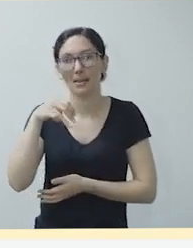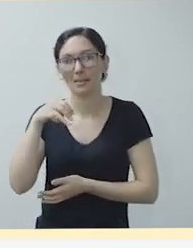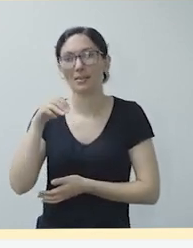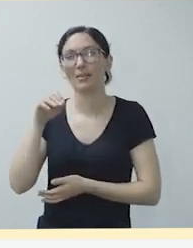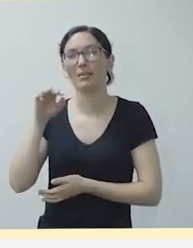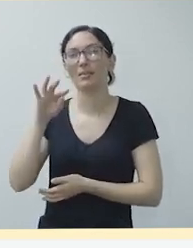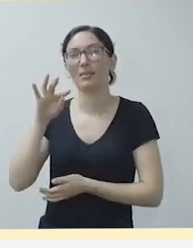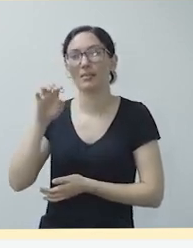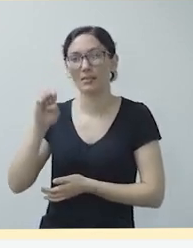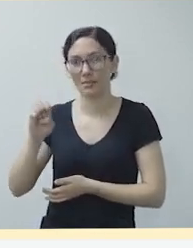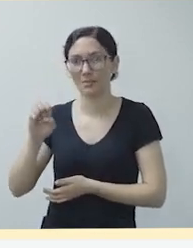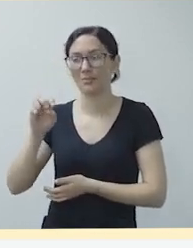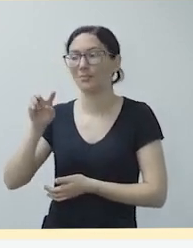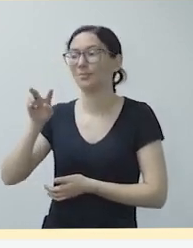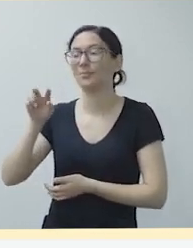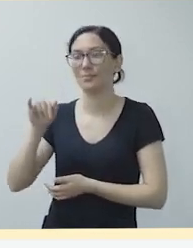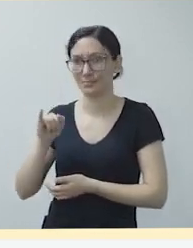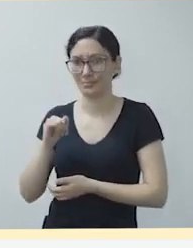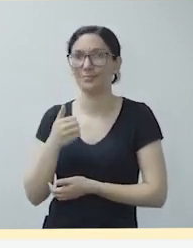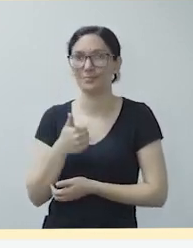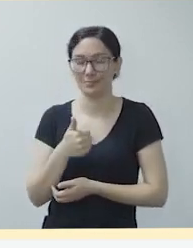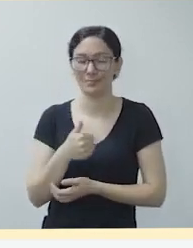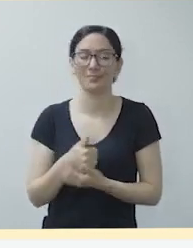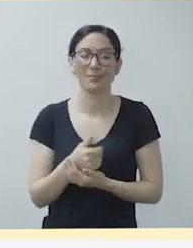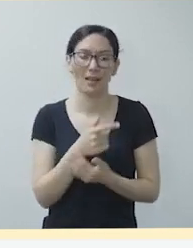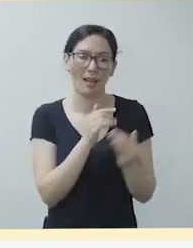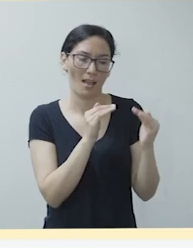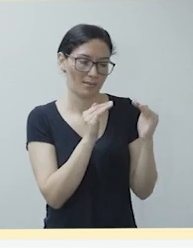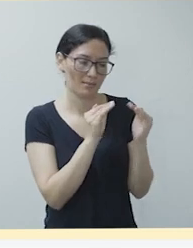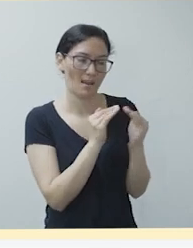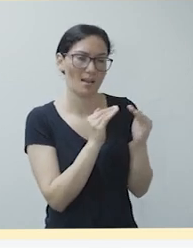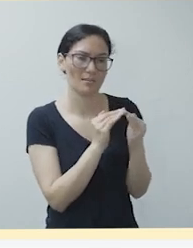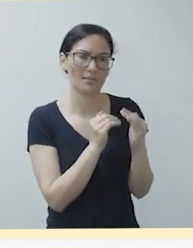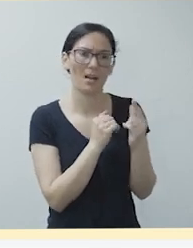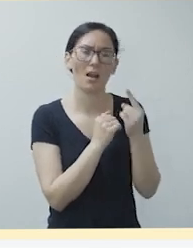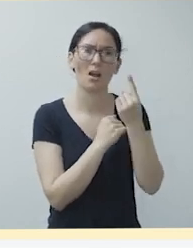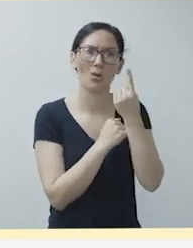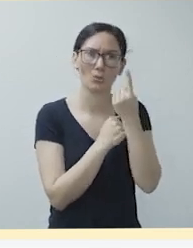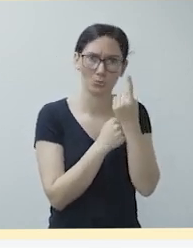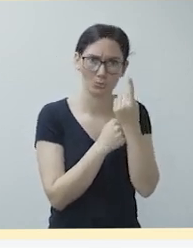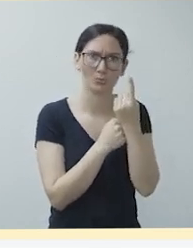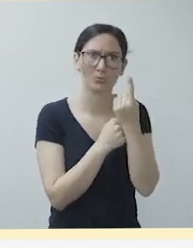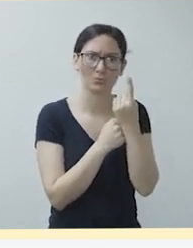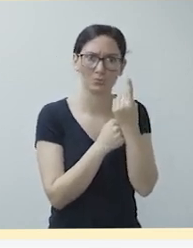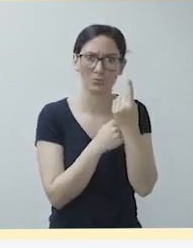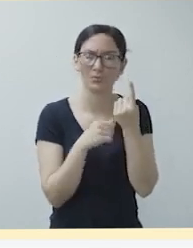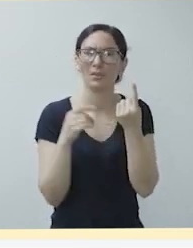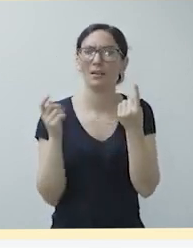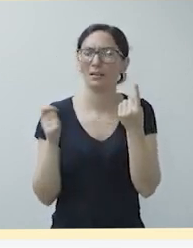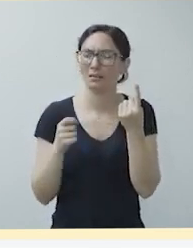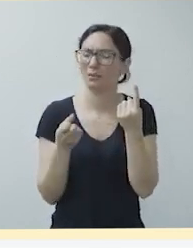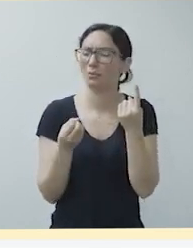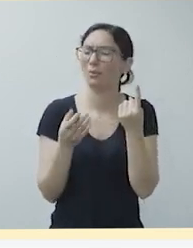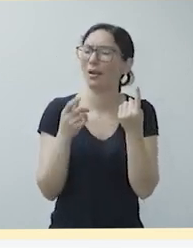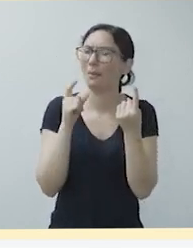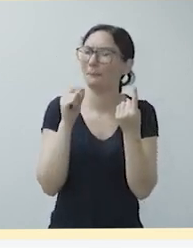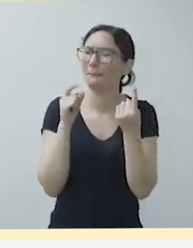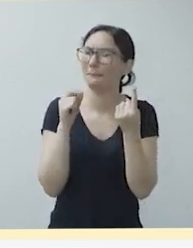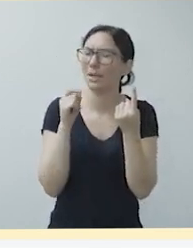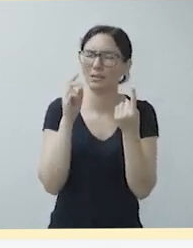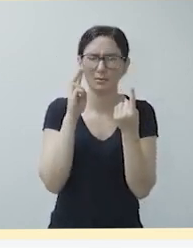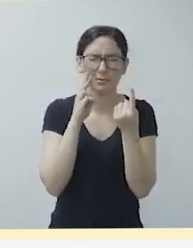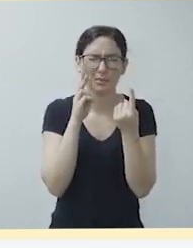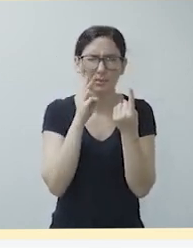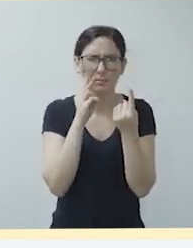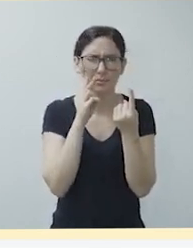bem-te-vi. Nós temos uma casinha, não é isso? E em cada casinha, quantos pássaros cabia? Vocês